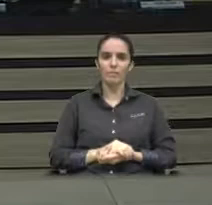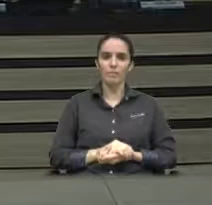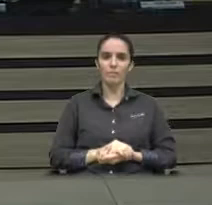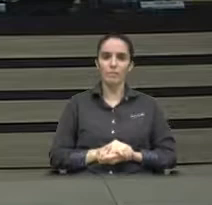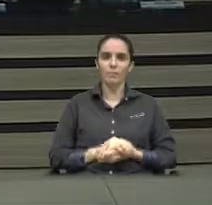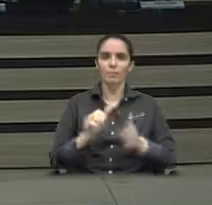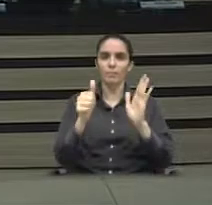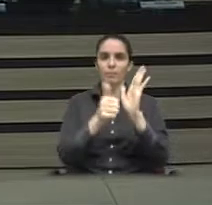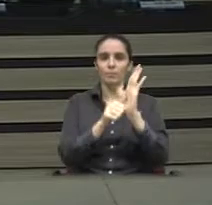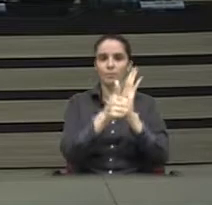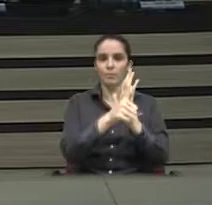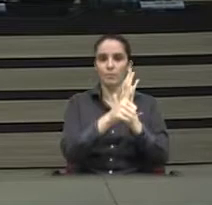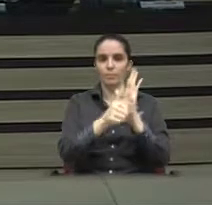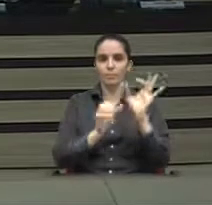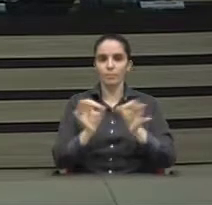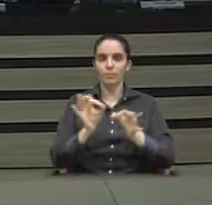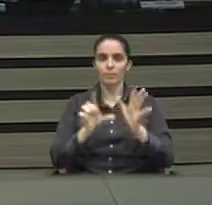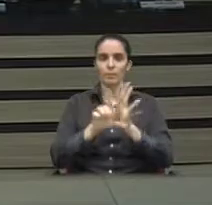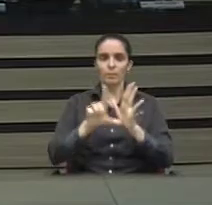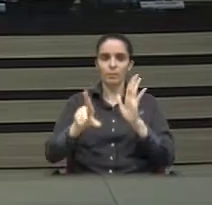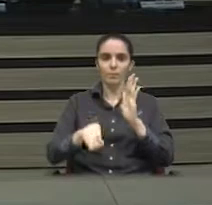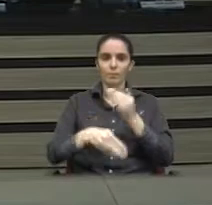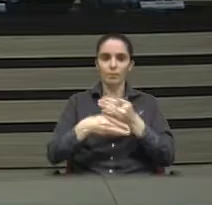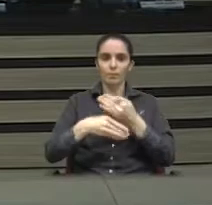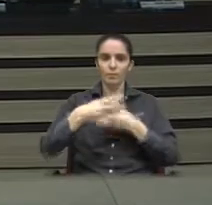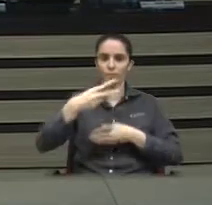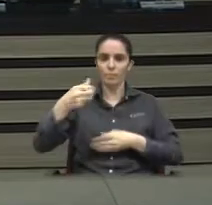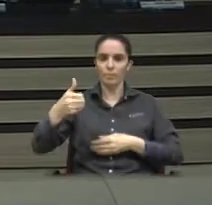Item 11 da pauta, projeto de lei complementar